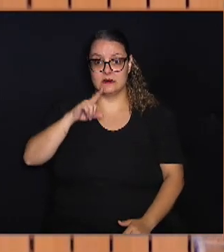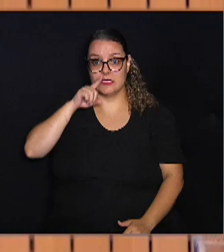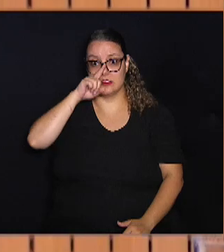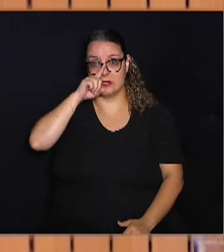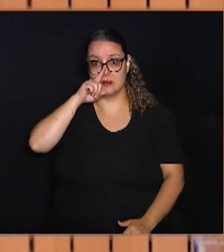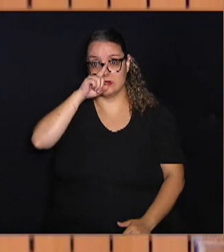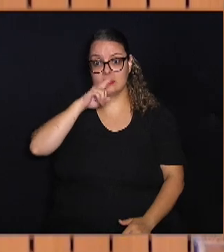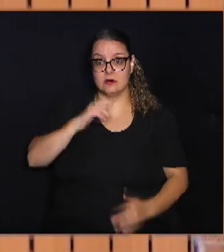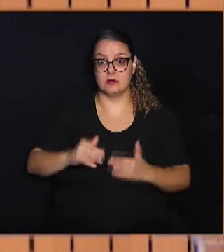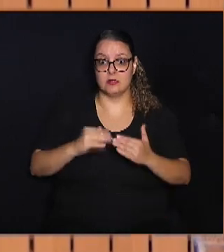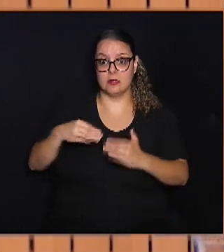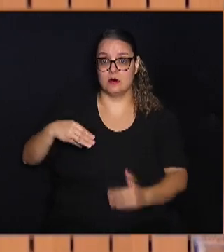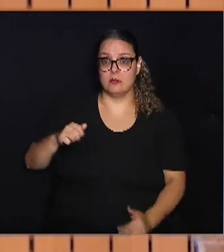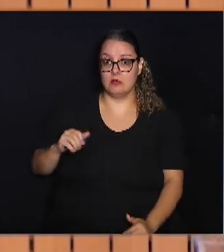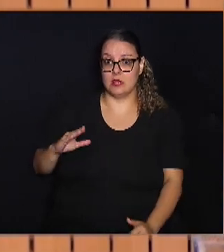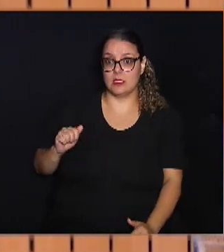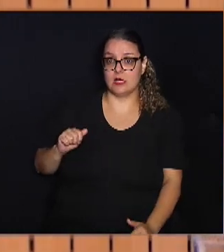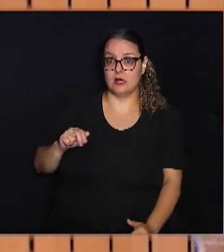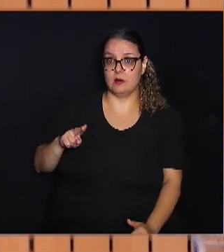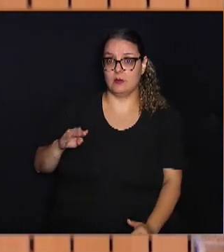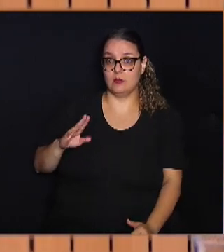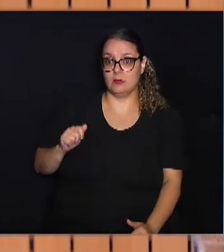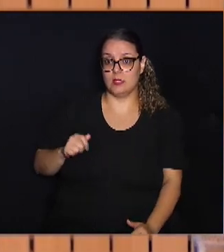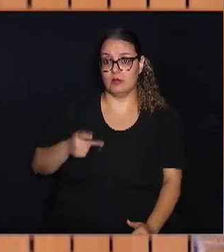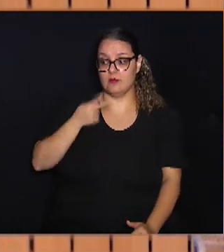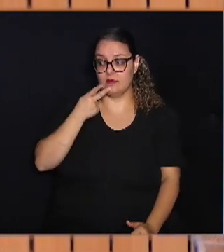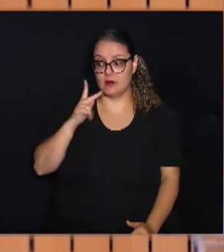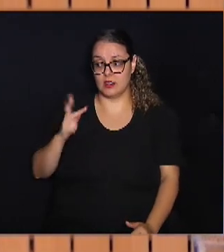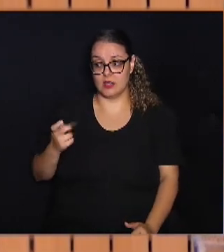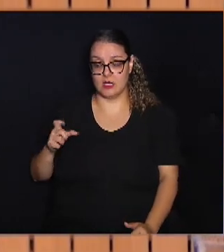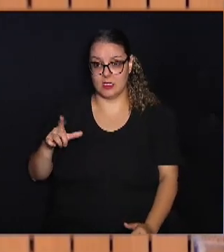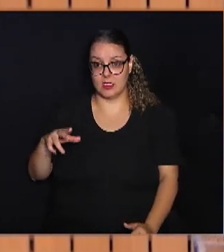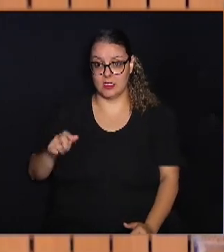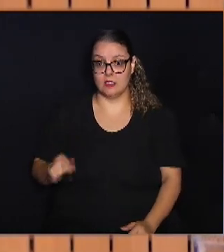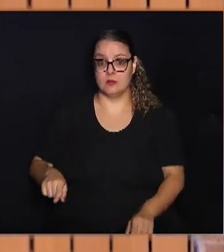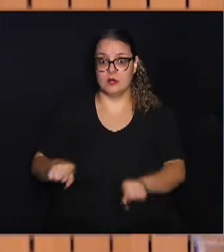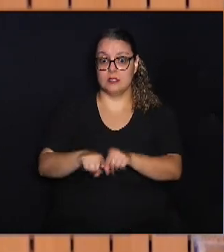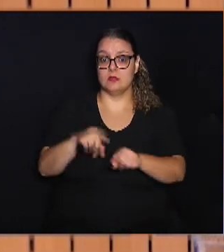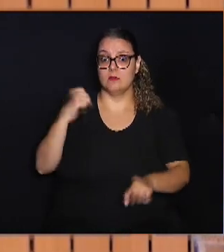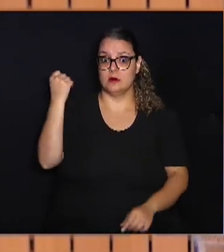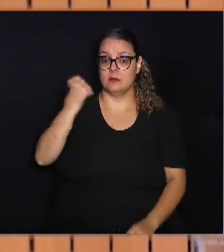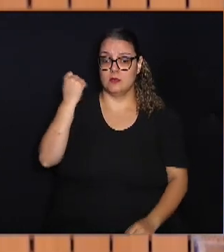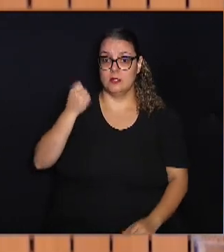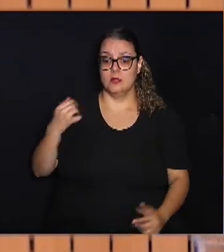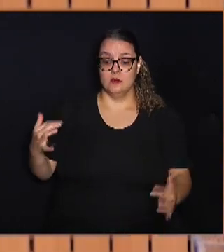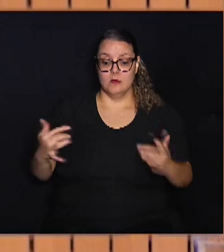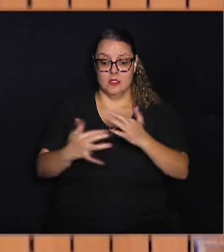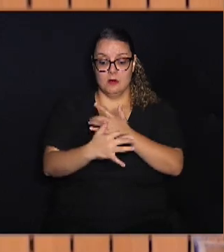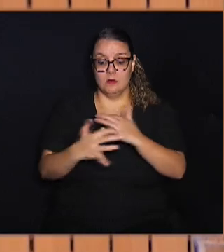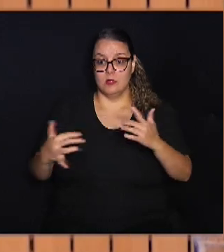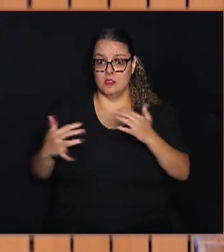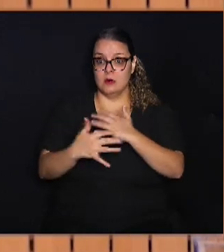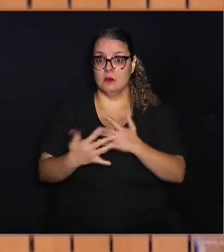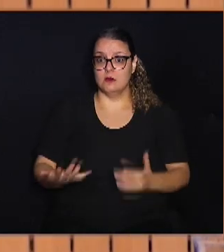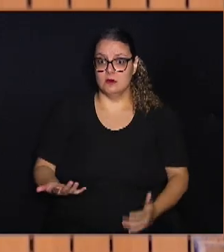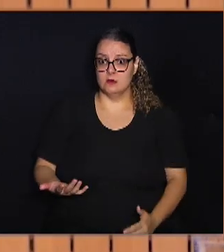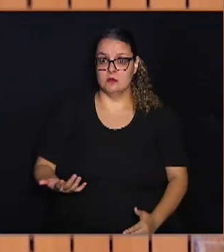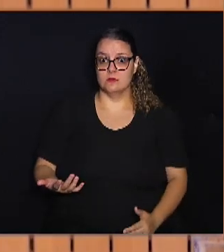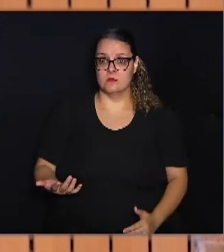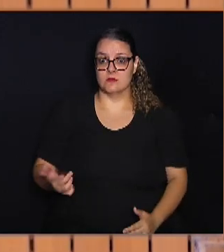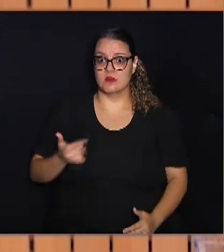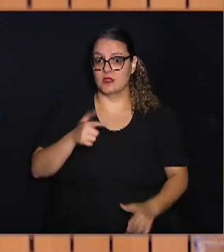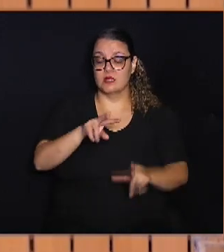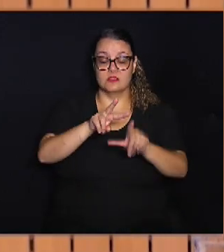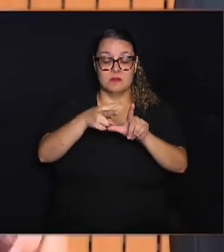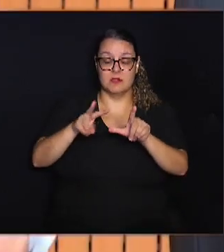como a da Macaúba, que foi citada pela Helena, mas que também agrava uma situação de uma urbanização sem